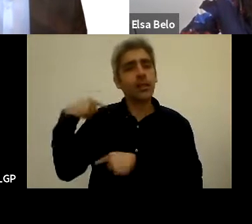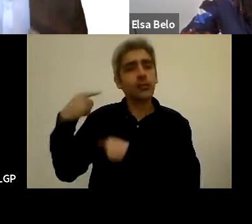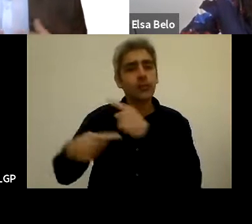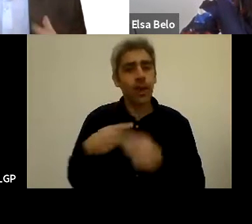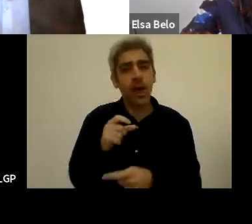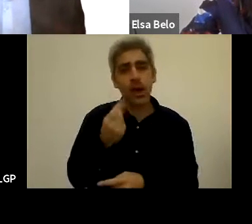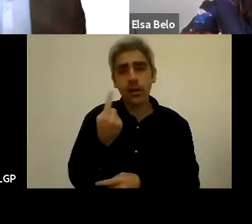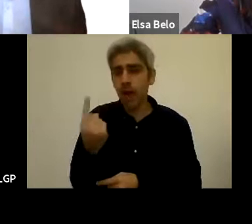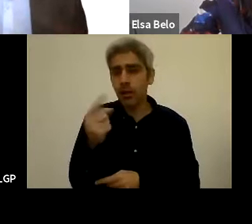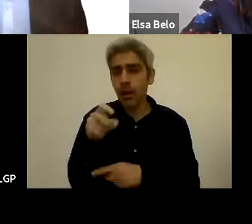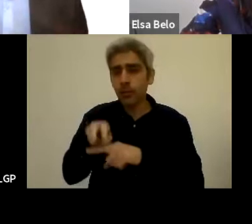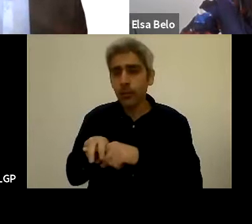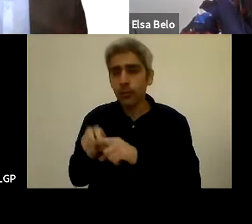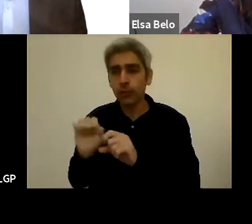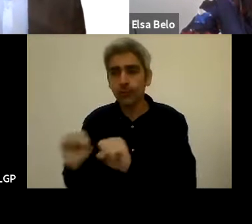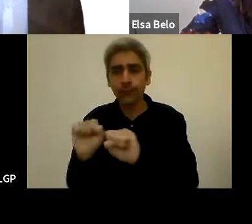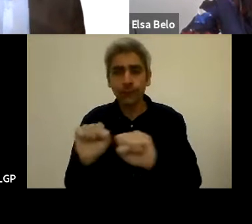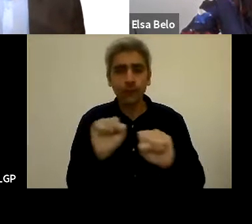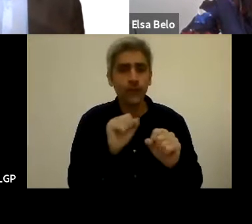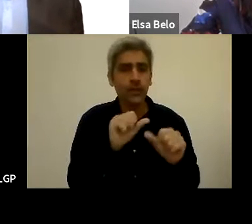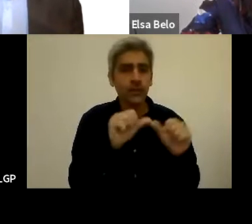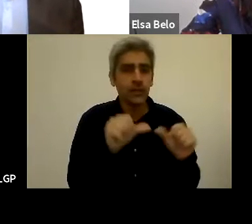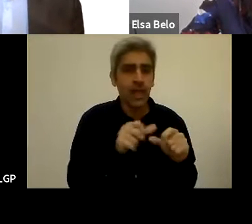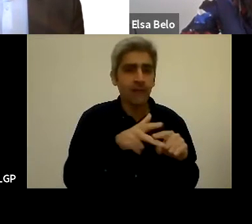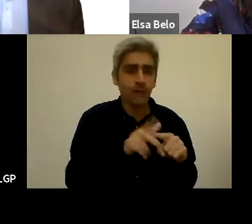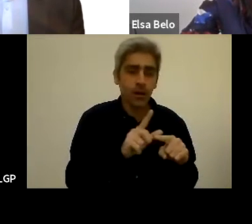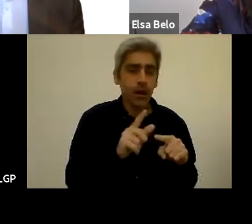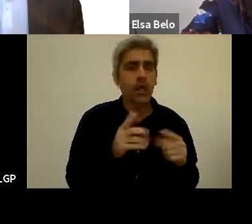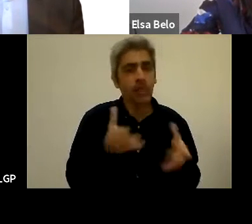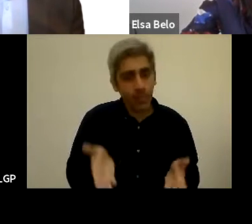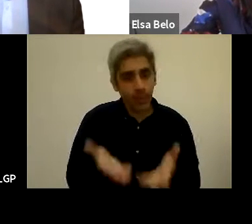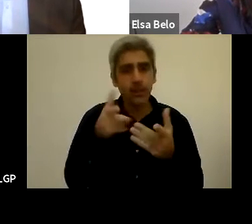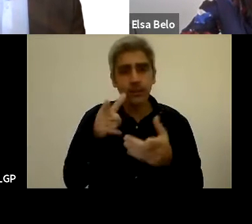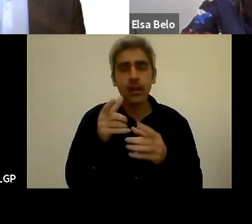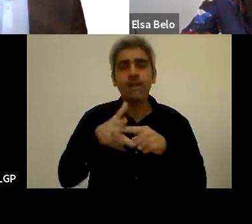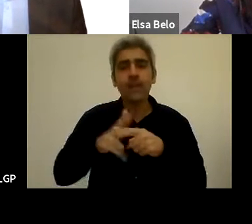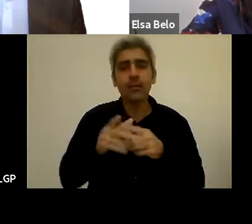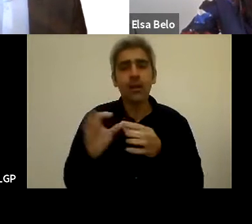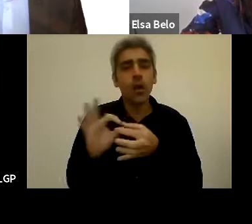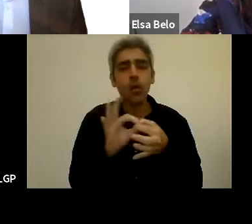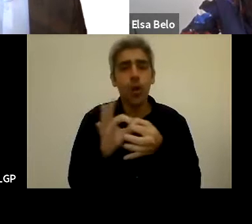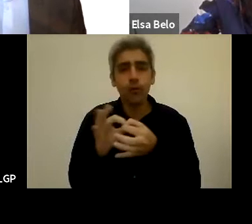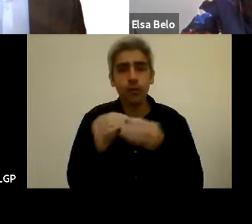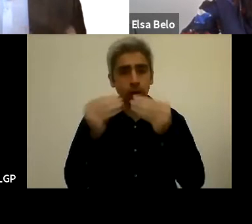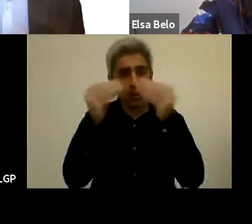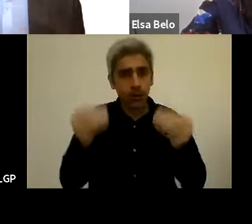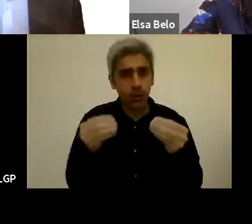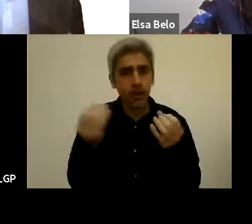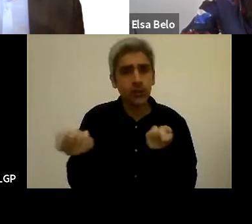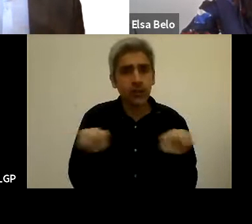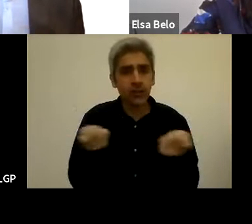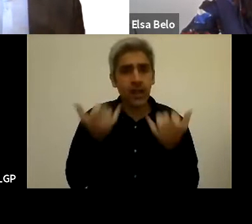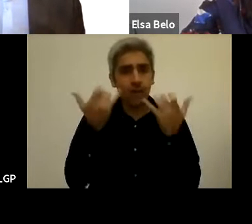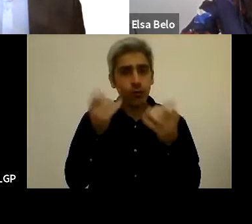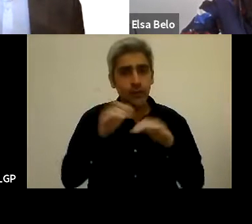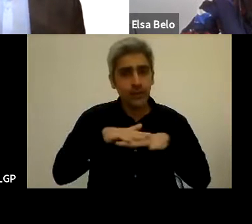monoposto, deixemos permanecer, para além da pandemia, o tema das ferramentas colaborativas, passemos a colaborar e a gerir a informação